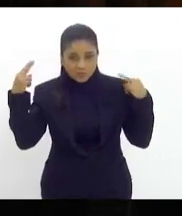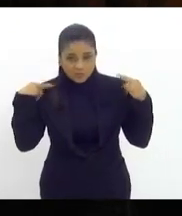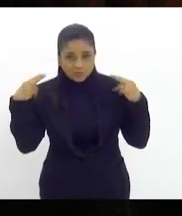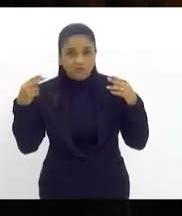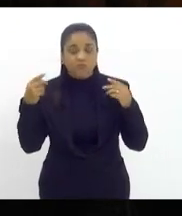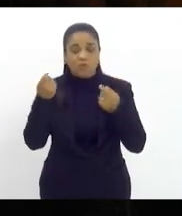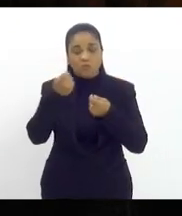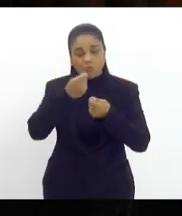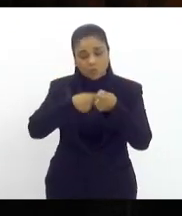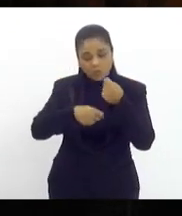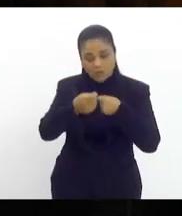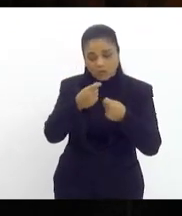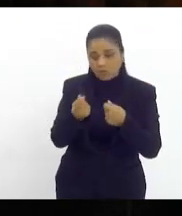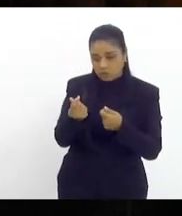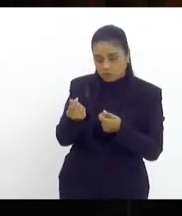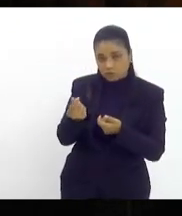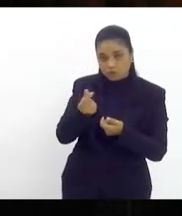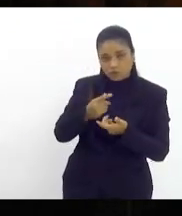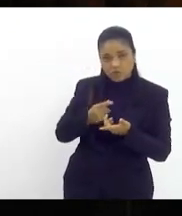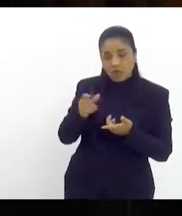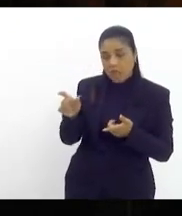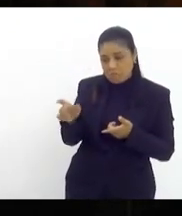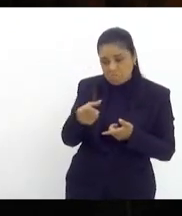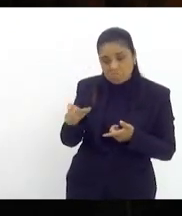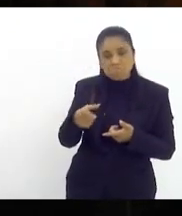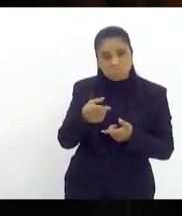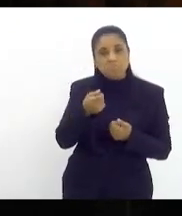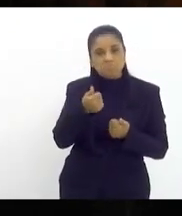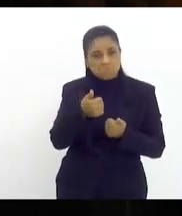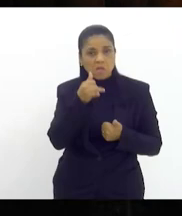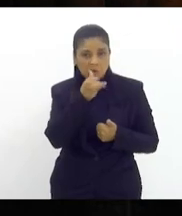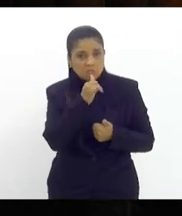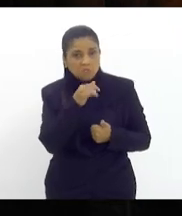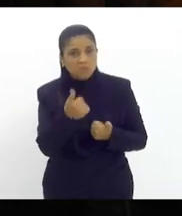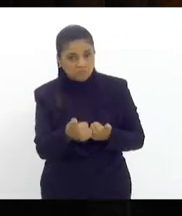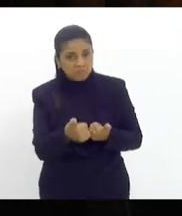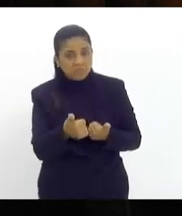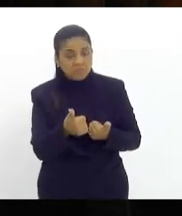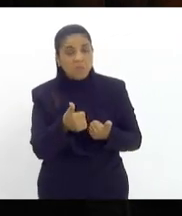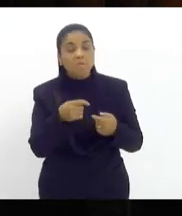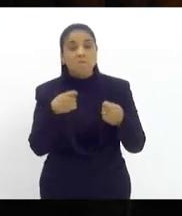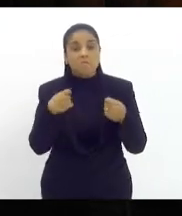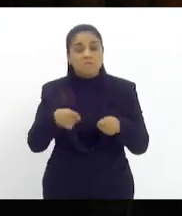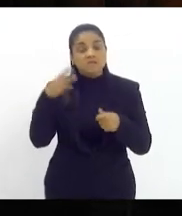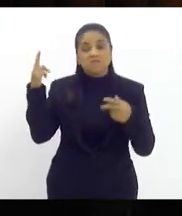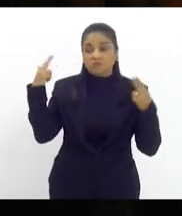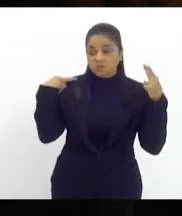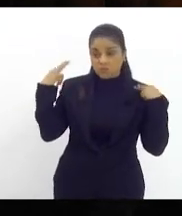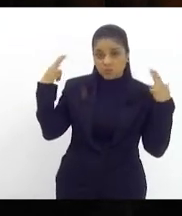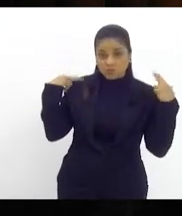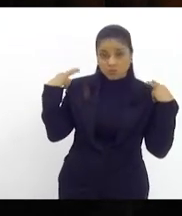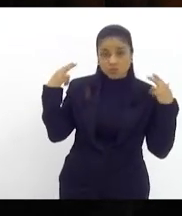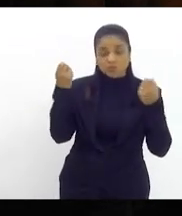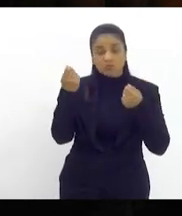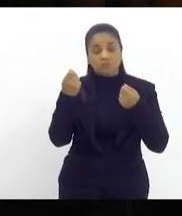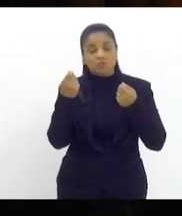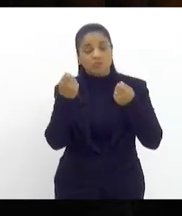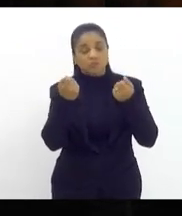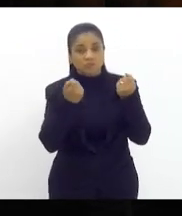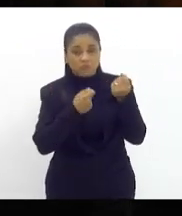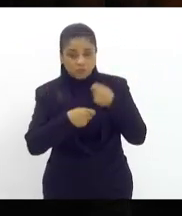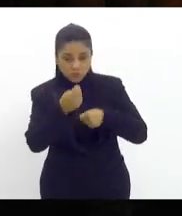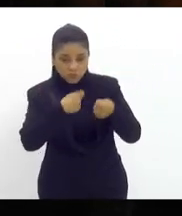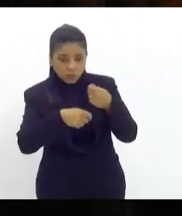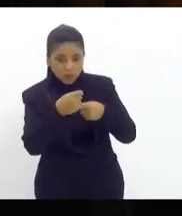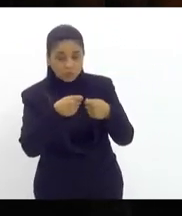valor em dinheiro ah mas está chegando a bilhetagem eletrônica beleza mas para além disso ele tem uma importância de ajudar a pessoa com deficiência a entrar no carro